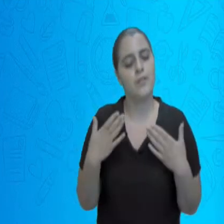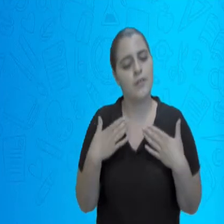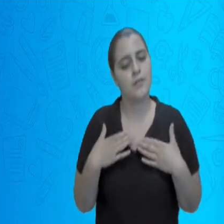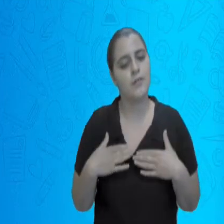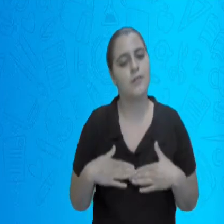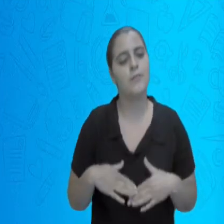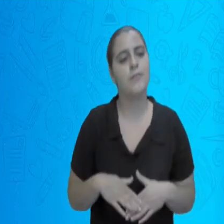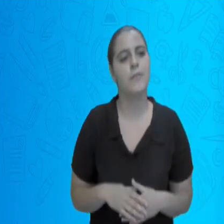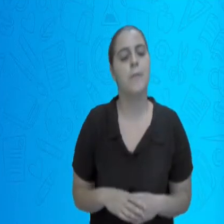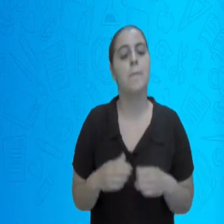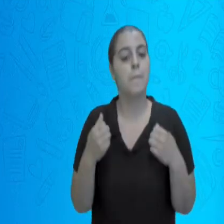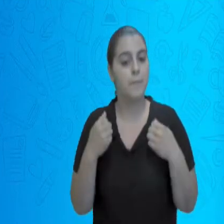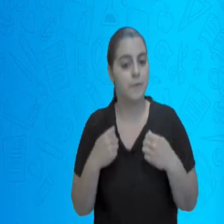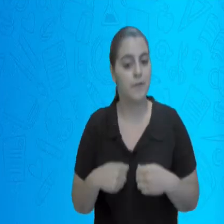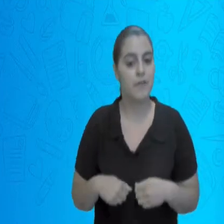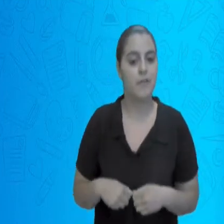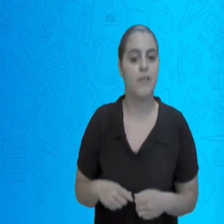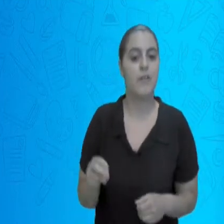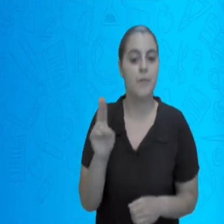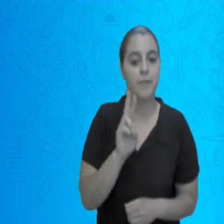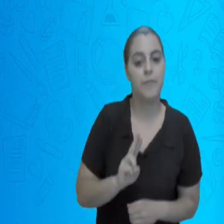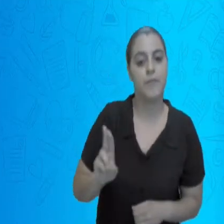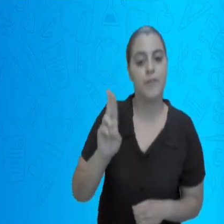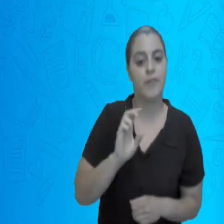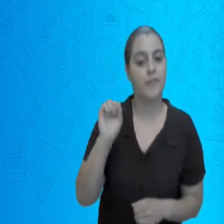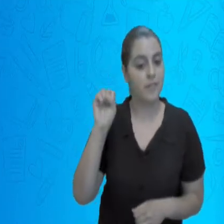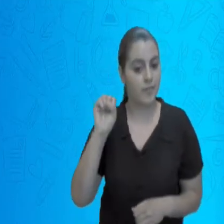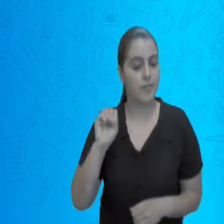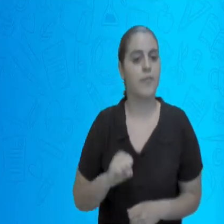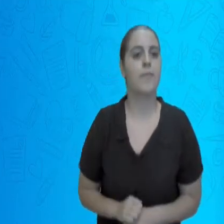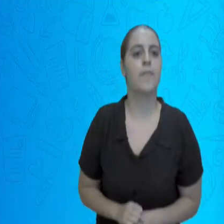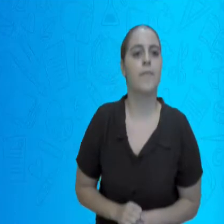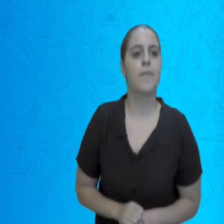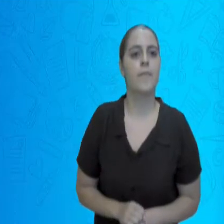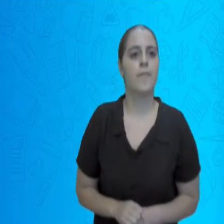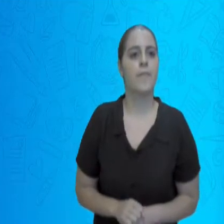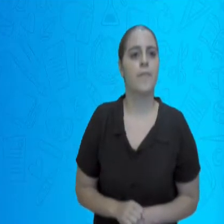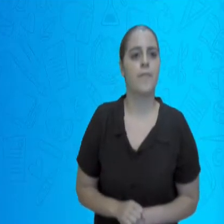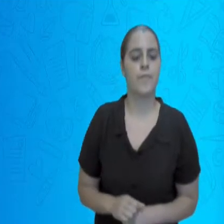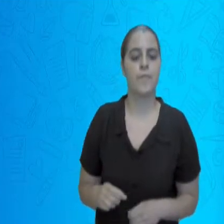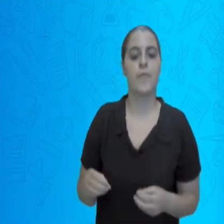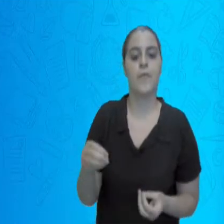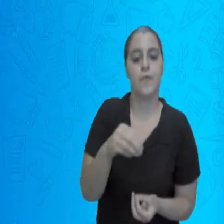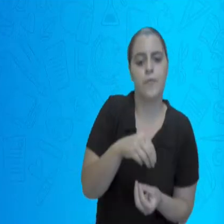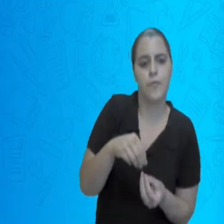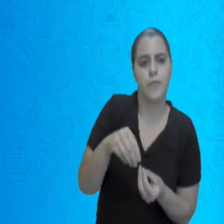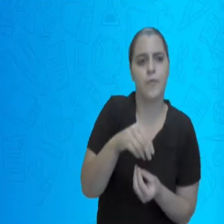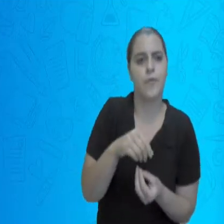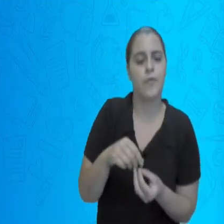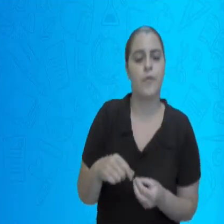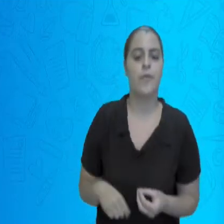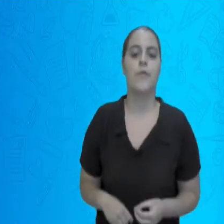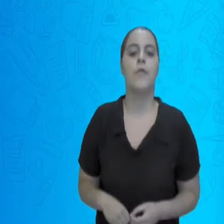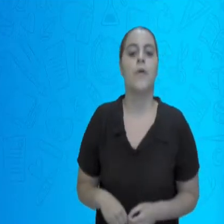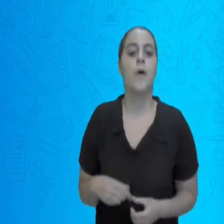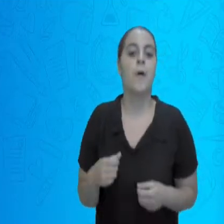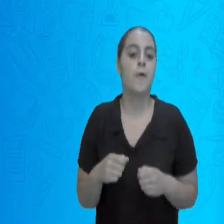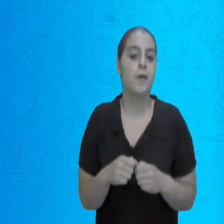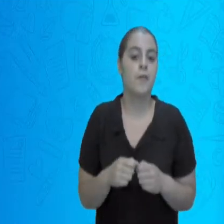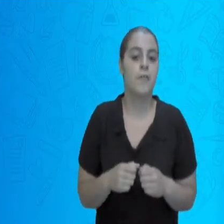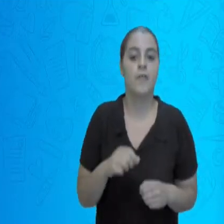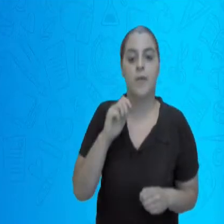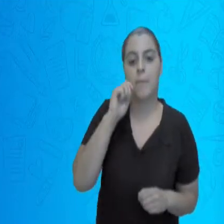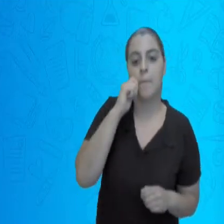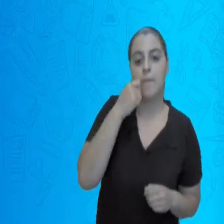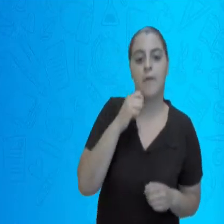tranquila. Podemos usar? Sim, podemos usar os fungos lá, na fabricação dos pães,